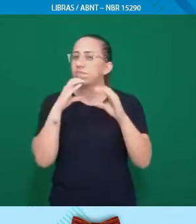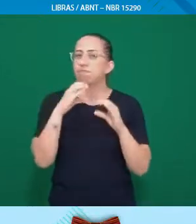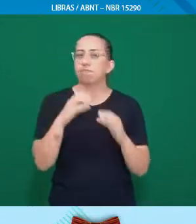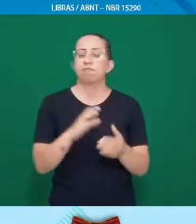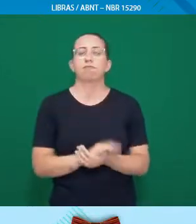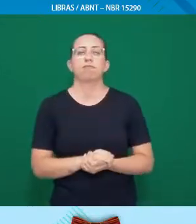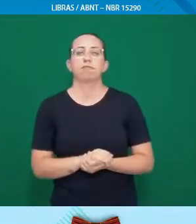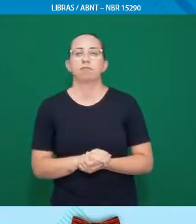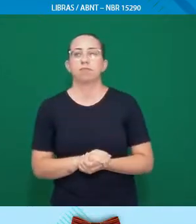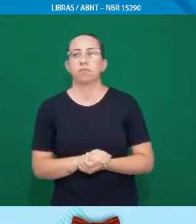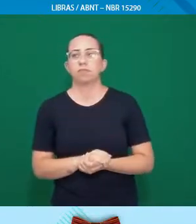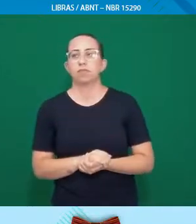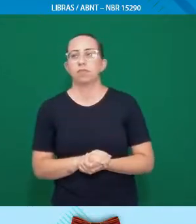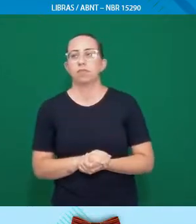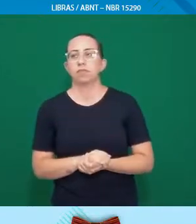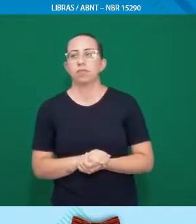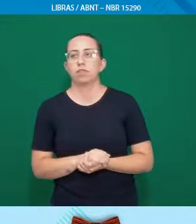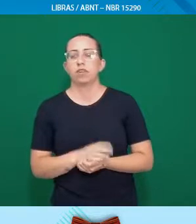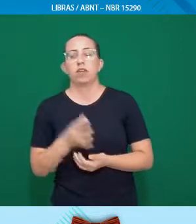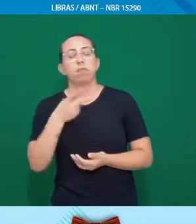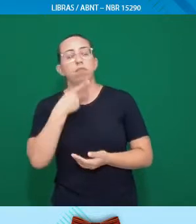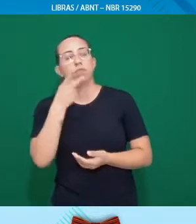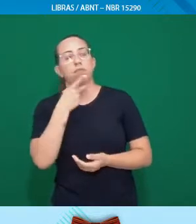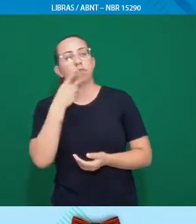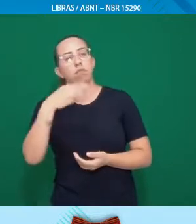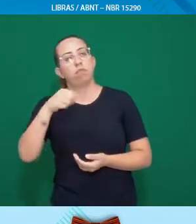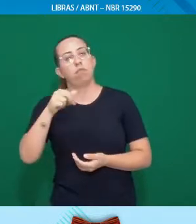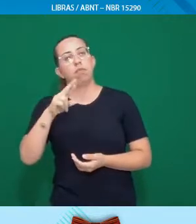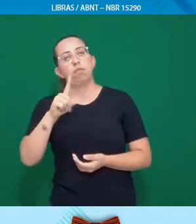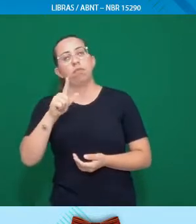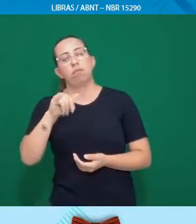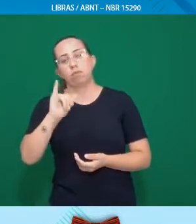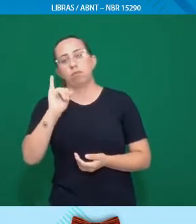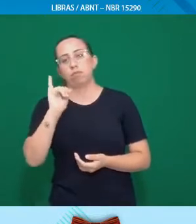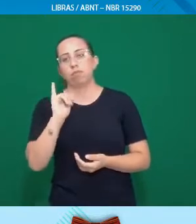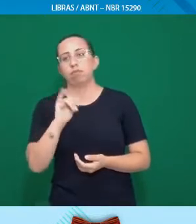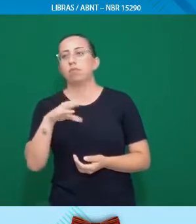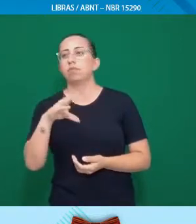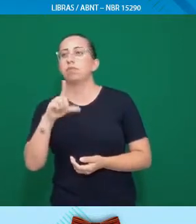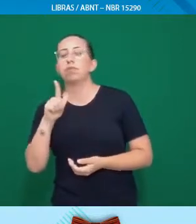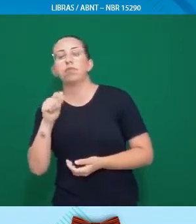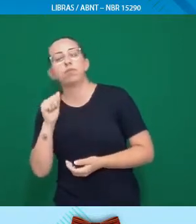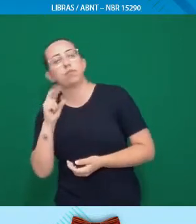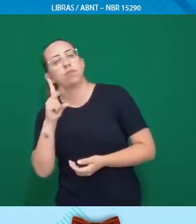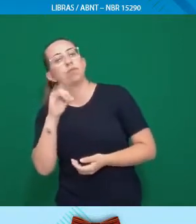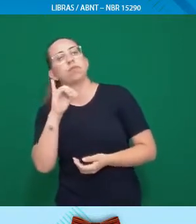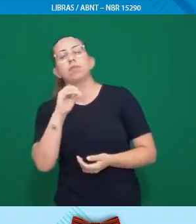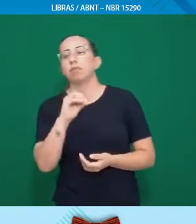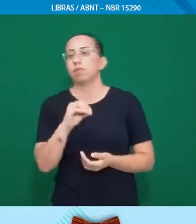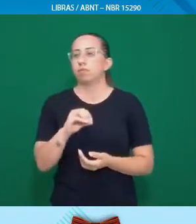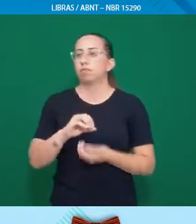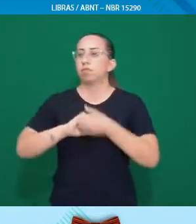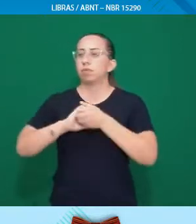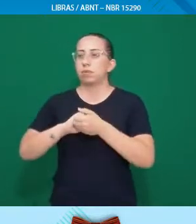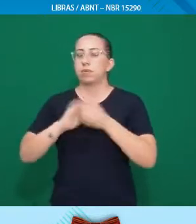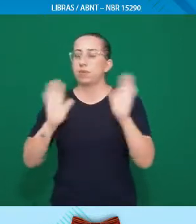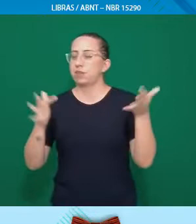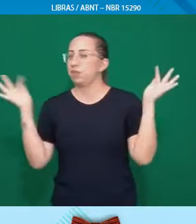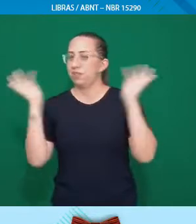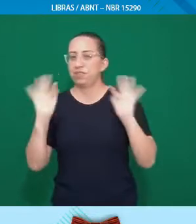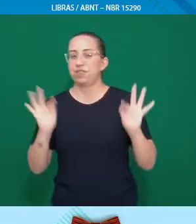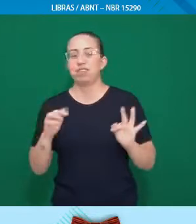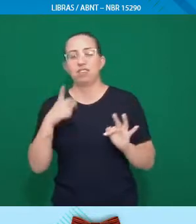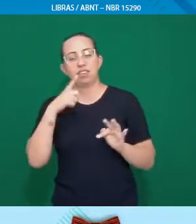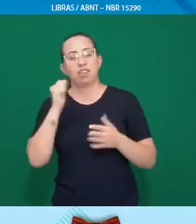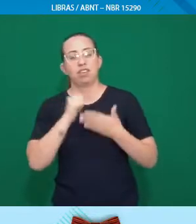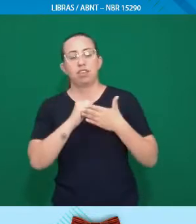e Oi Marli diz assim que seu Cláudio eu já disse que está